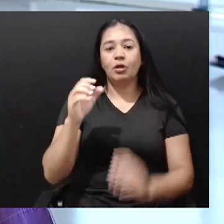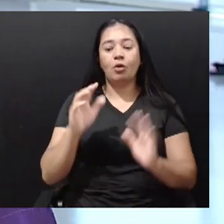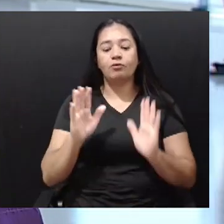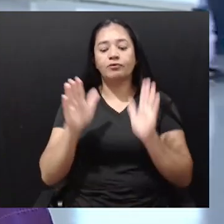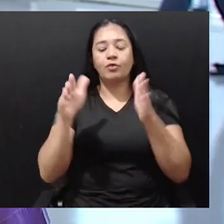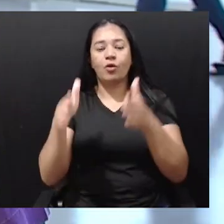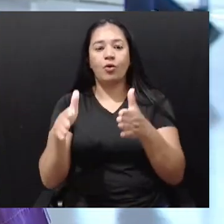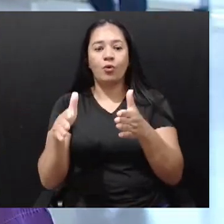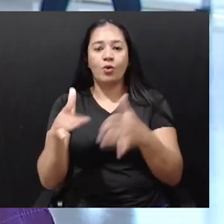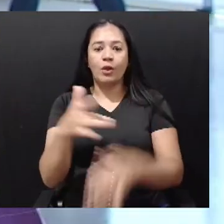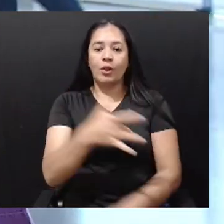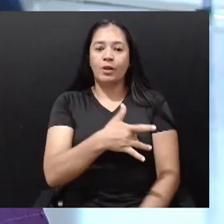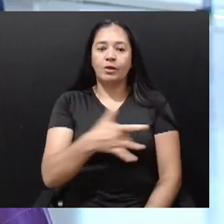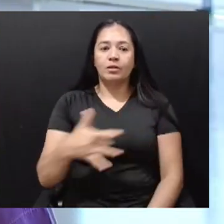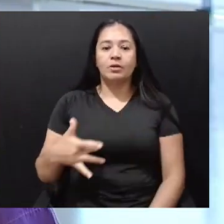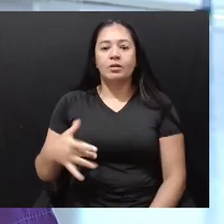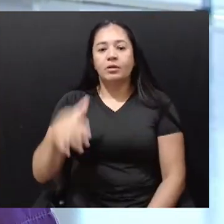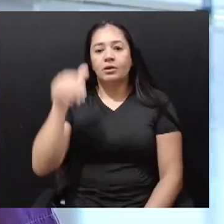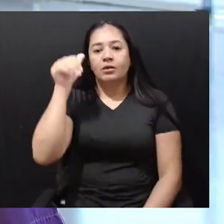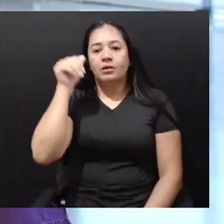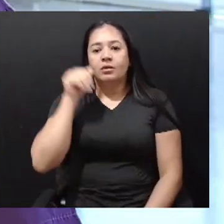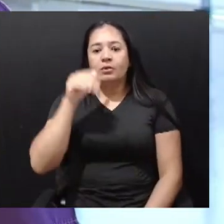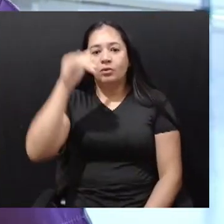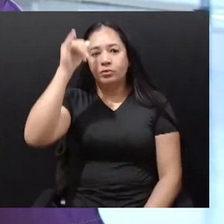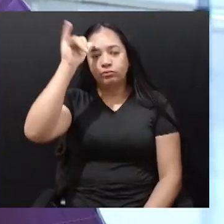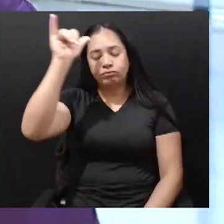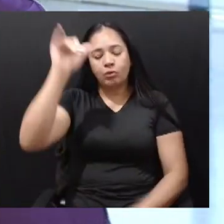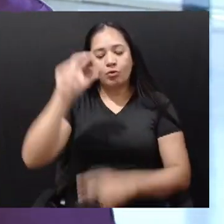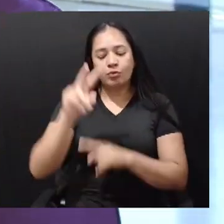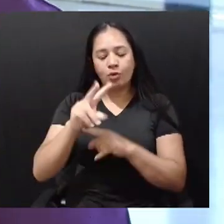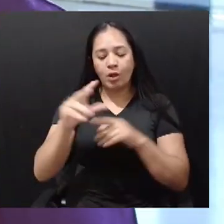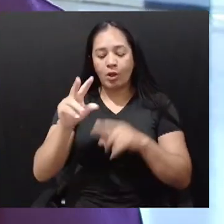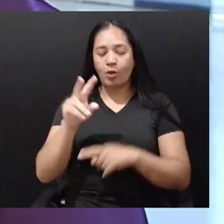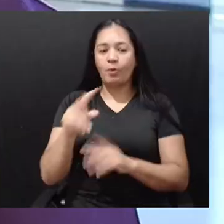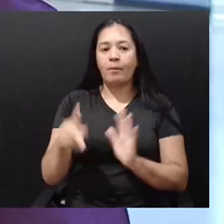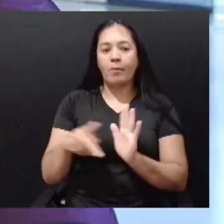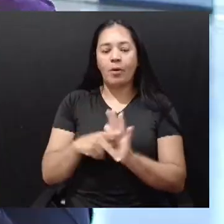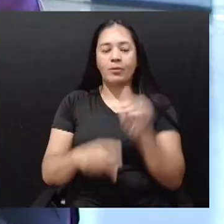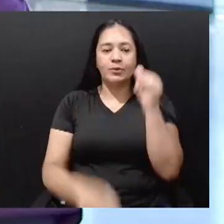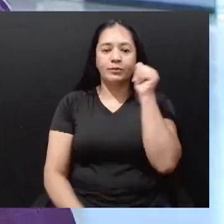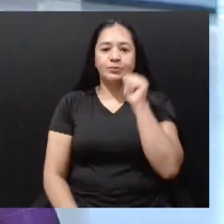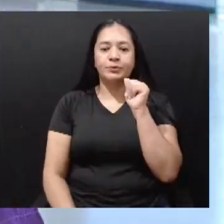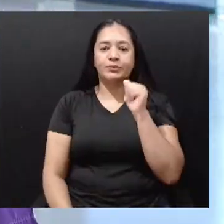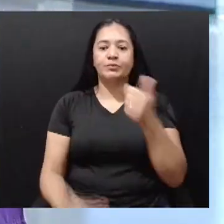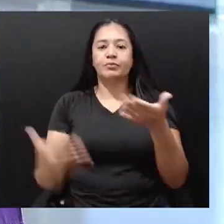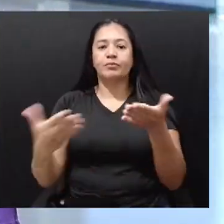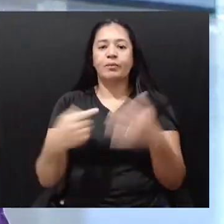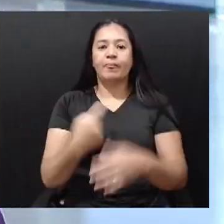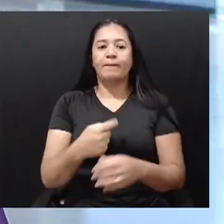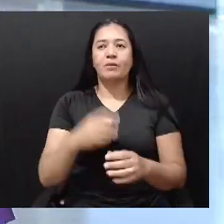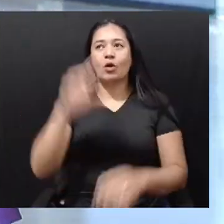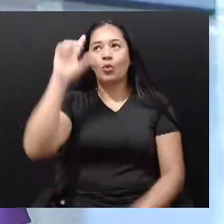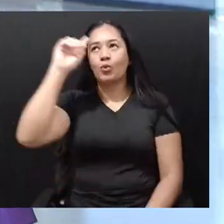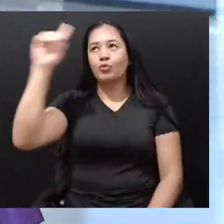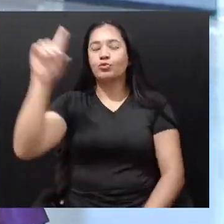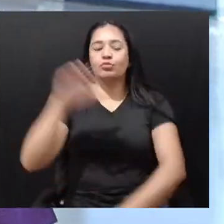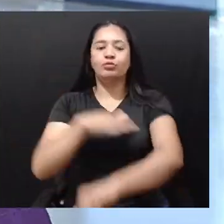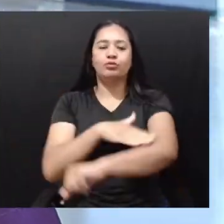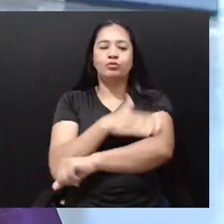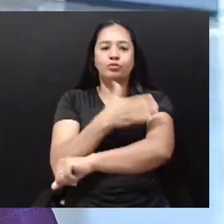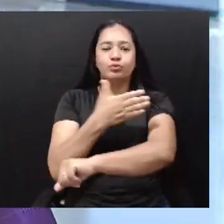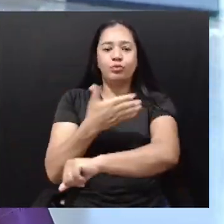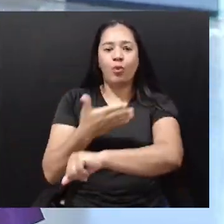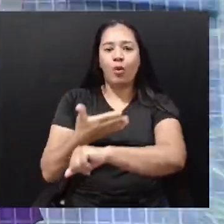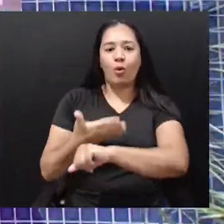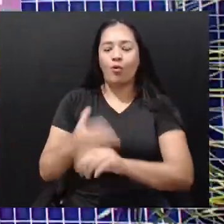da mulher, à prevenção, aos cuidados, né, da mulher. Então, hoje a gente fez um dia todo dedicado à mulher. Então, a gente